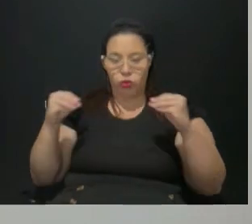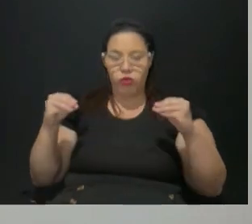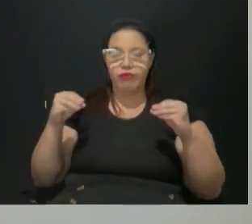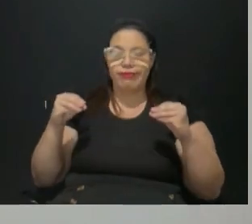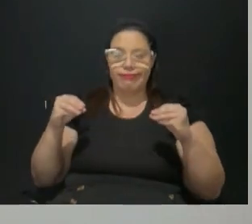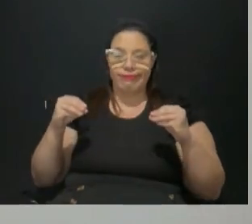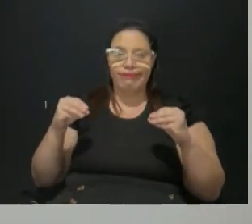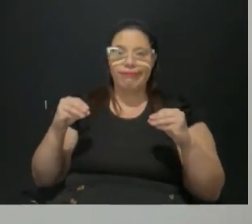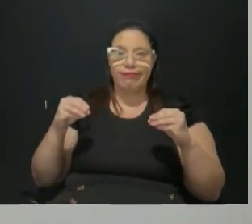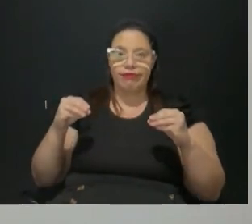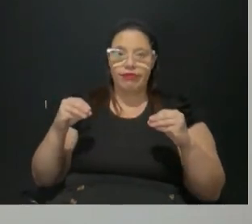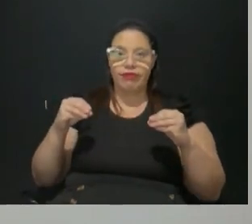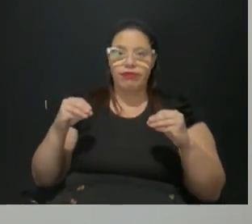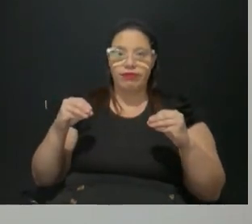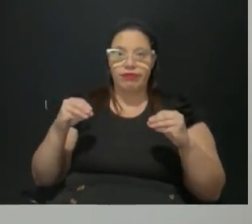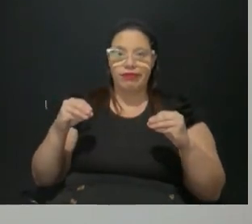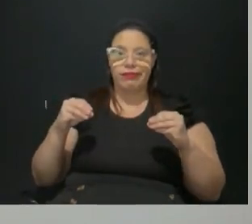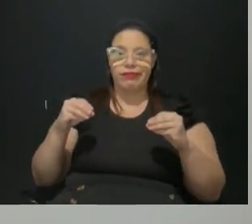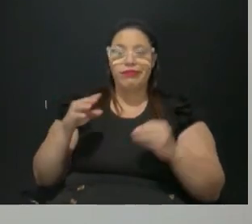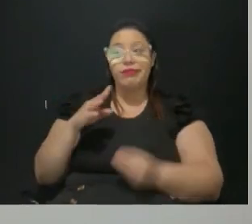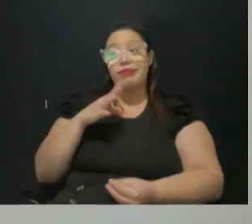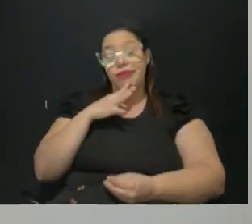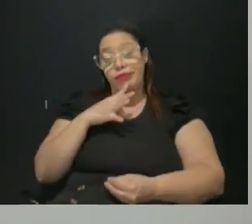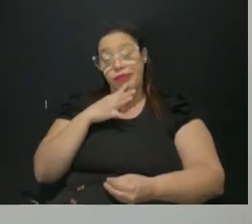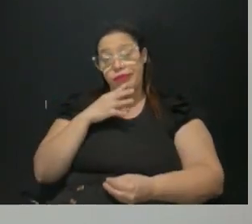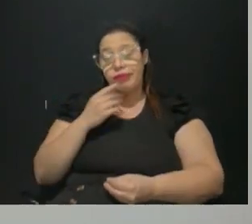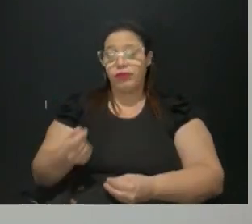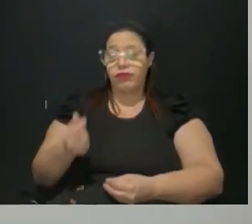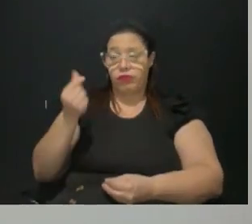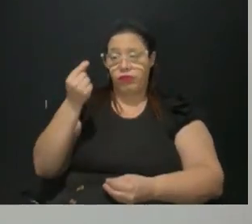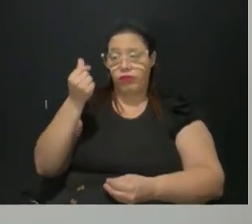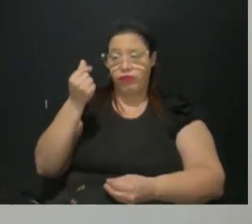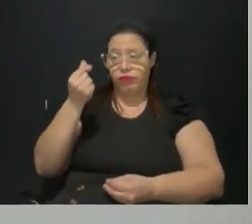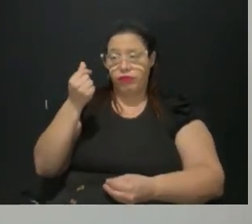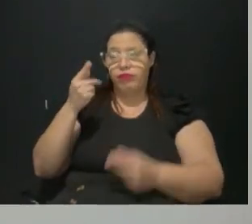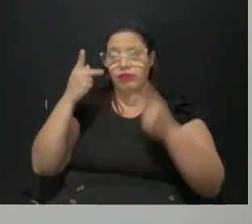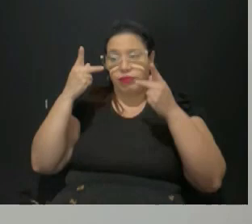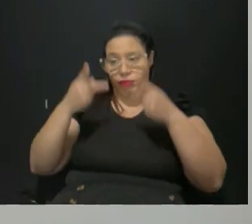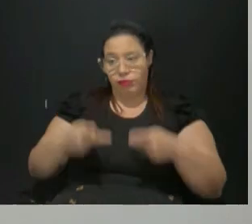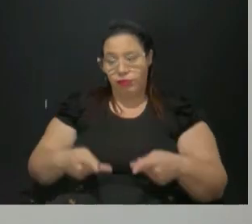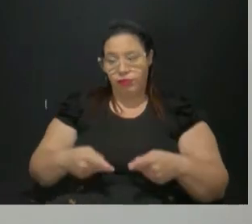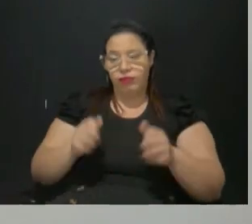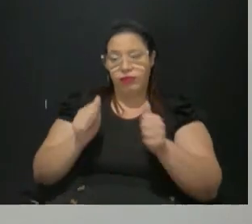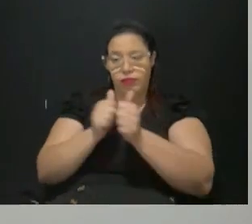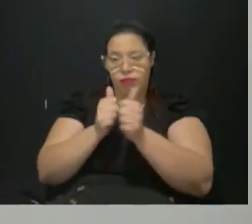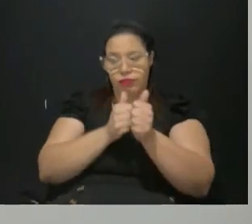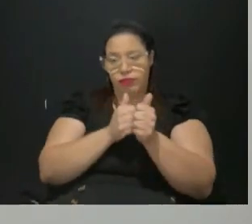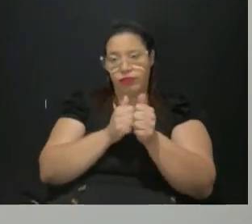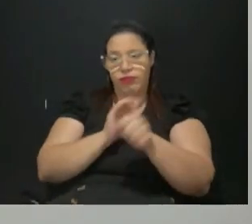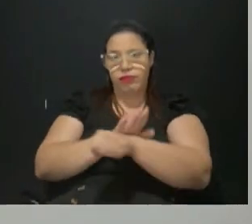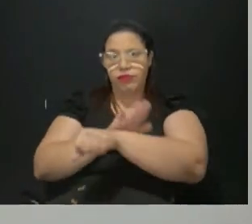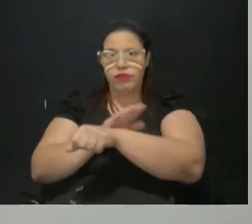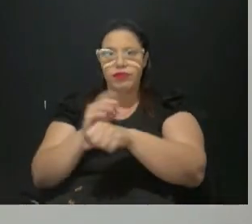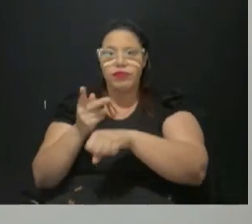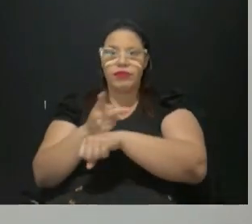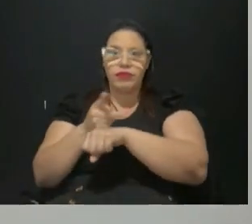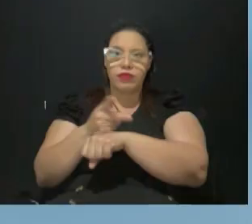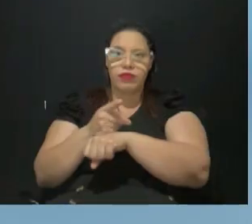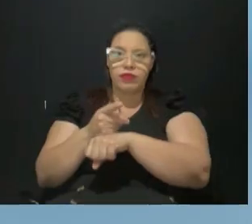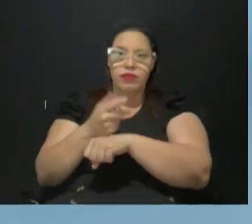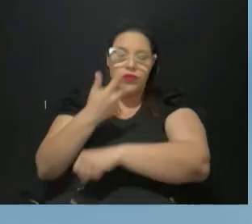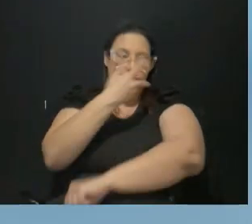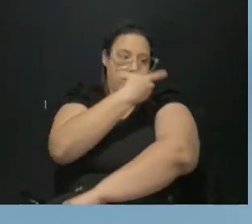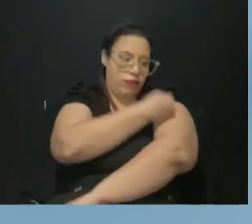é importante esse aporte, tanto de conhecimento financeiro, de recursos humanos, e também da busca por